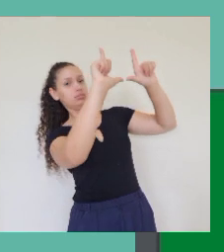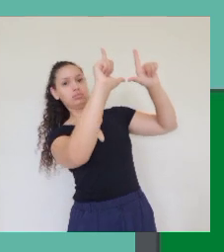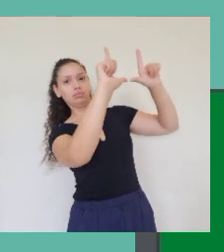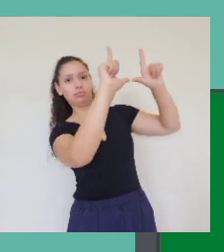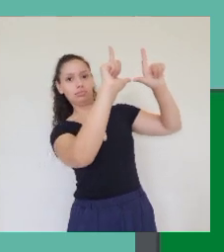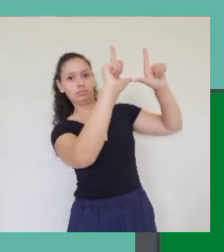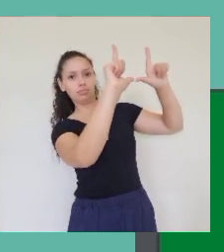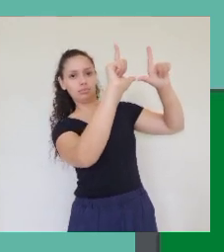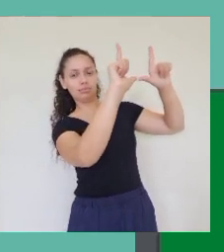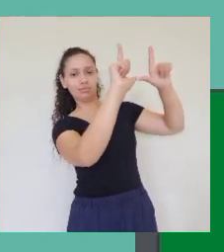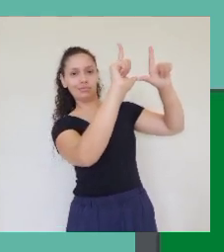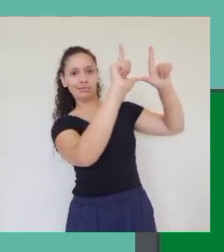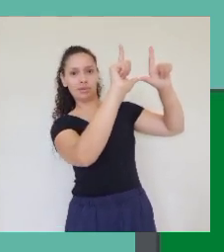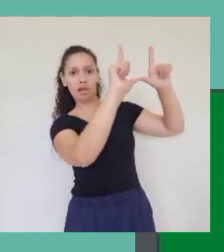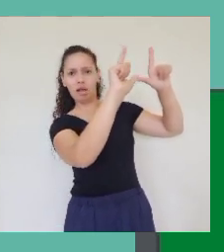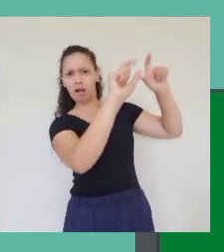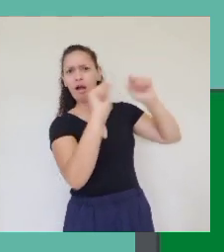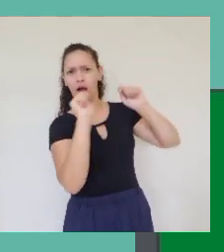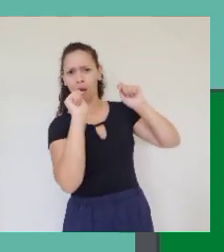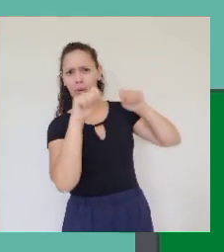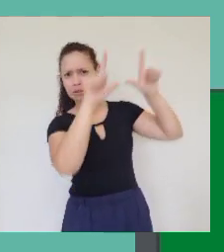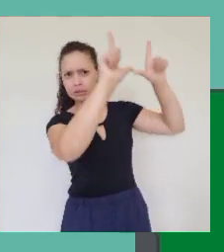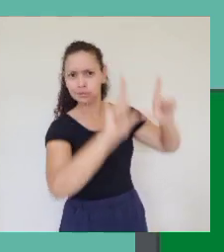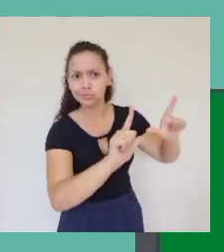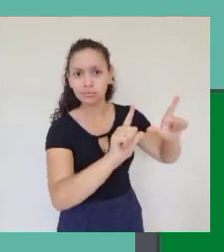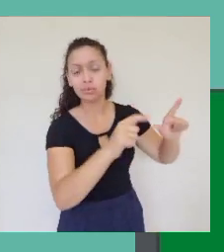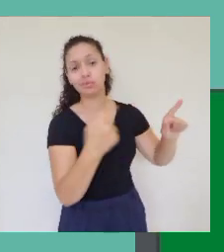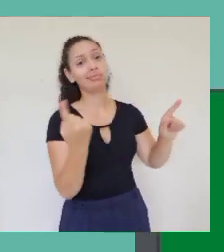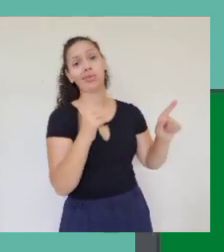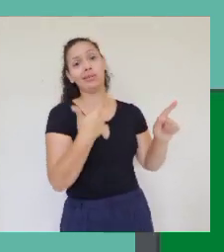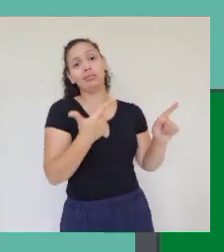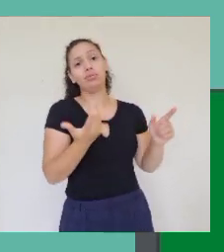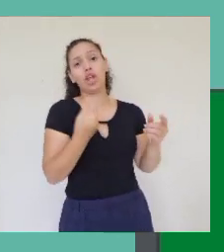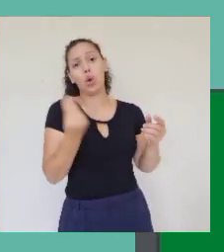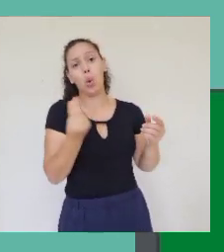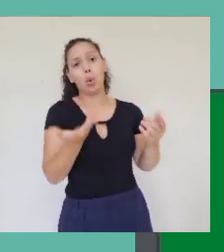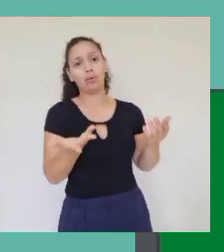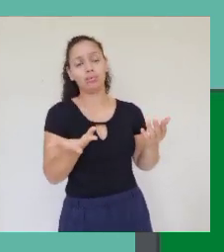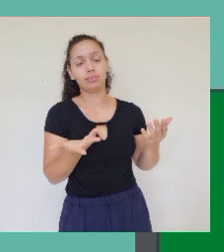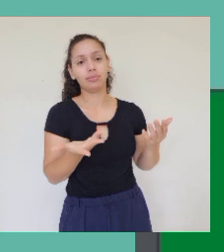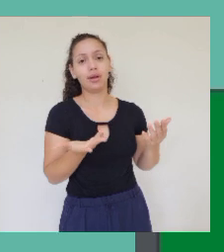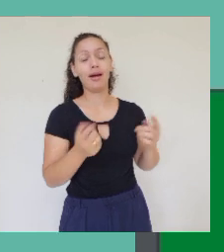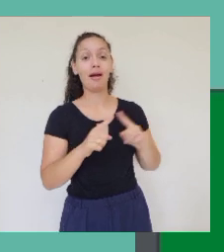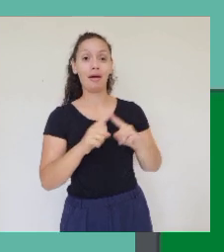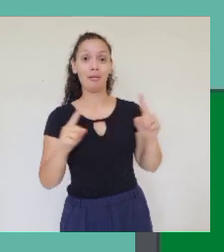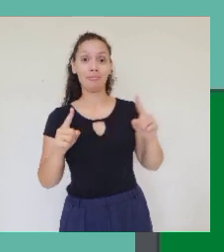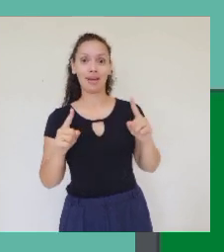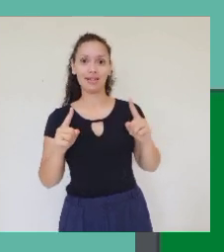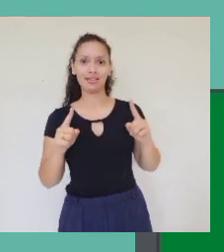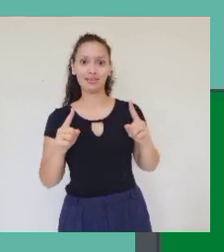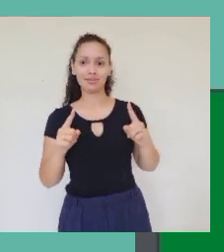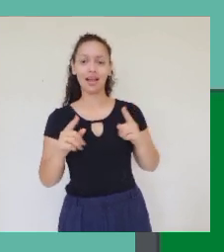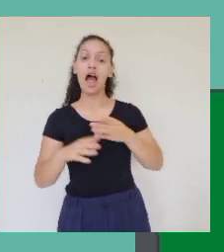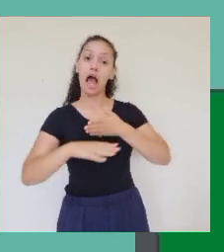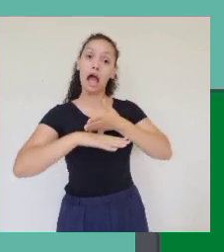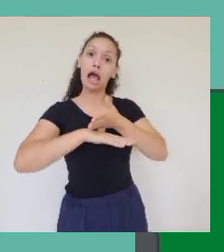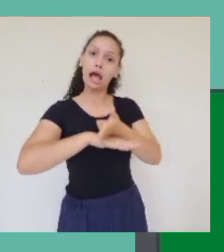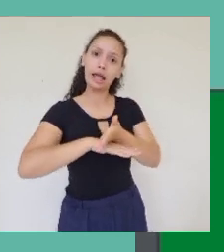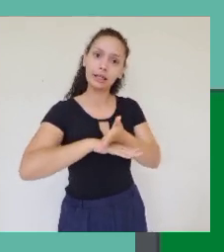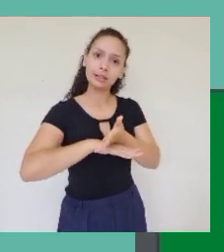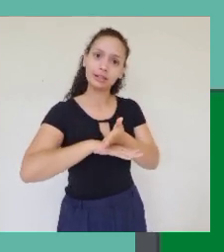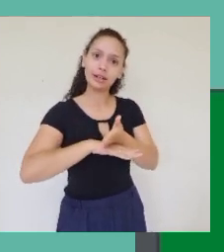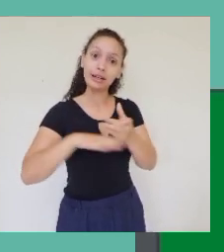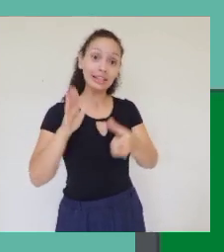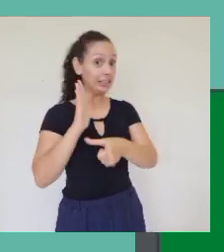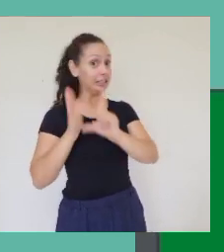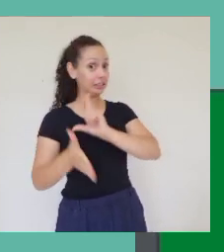você abaixar a televisão? Não tem, né? Então, o que a gente faz? A gente tenta chegar um pouco mais cedo, pega um lugar um pouco mais afastado, onde você não vai